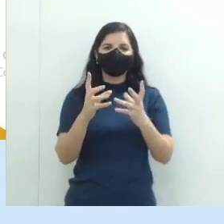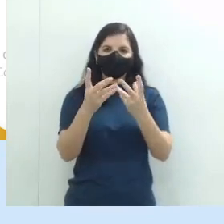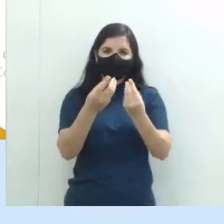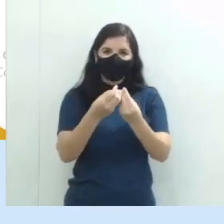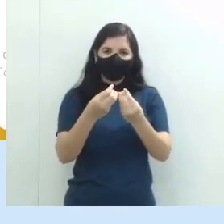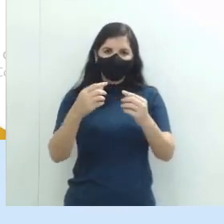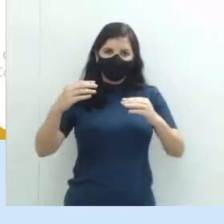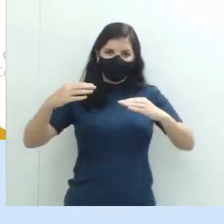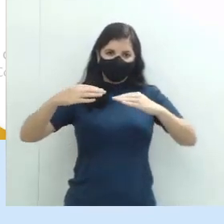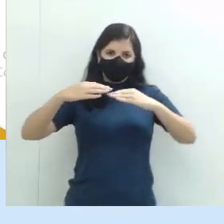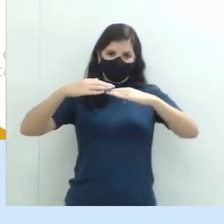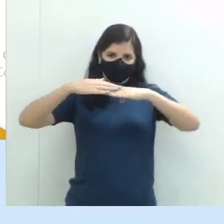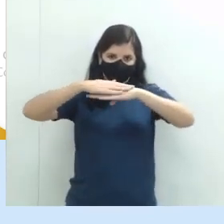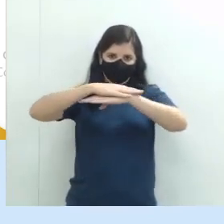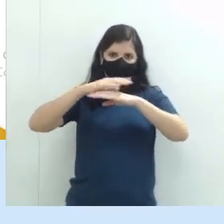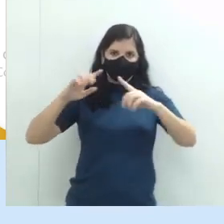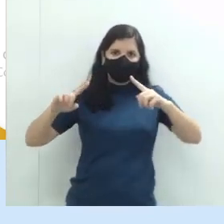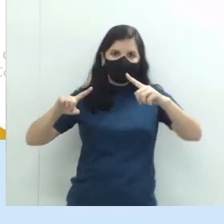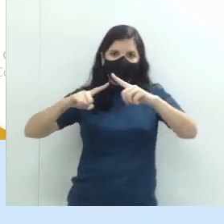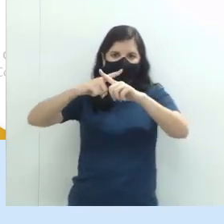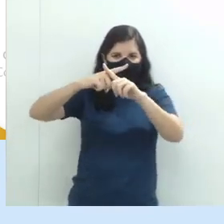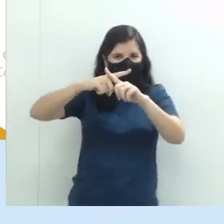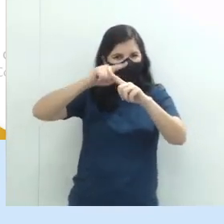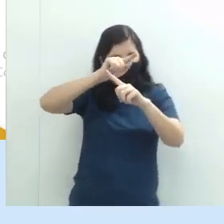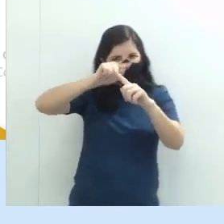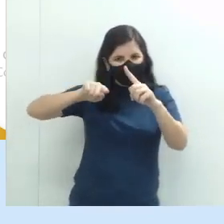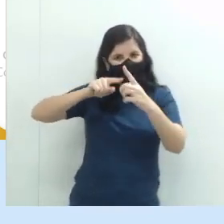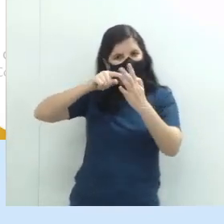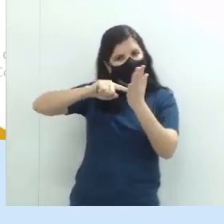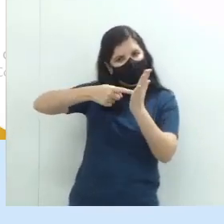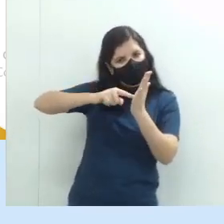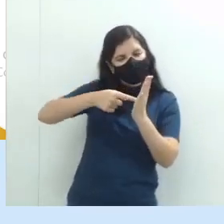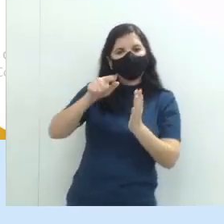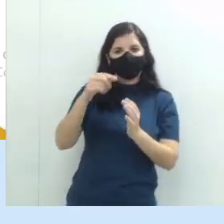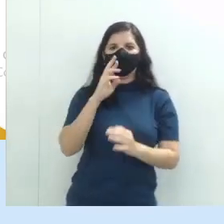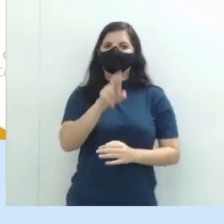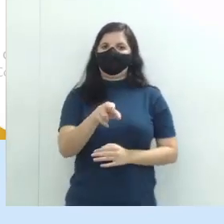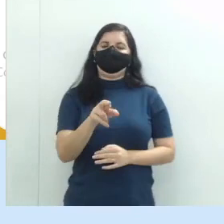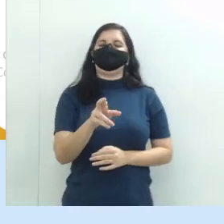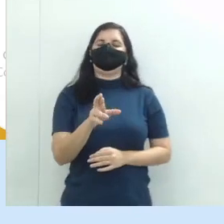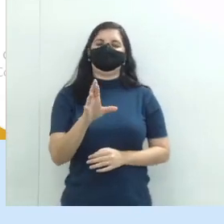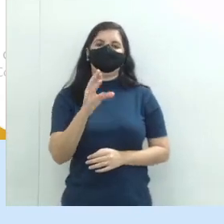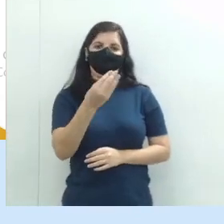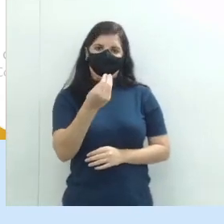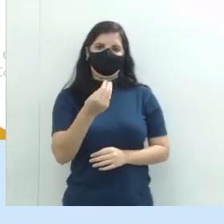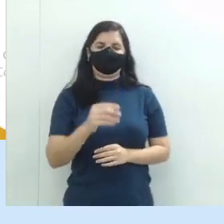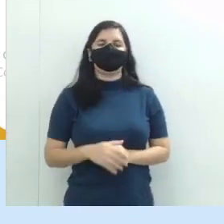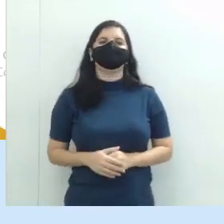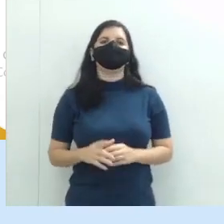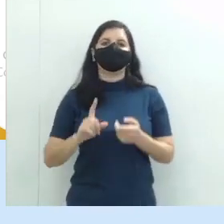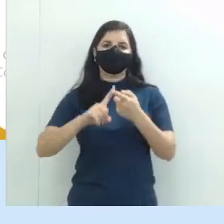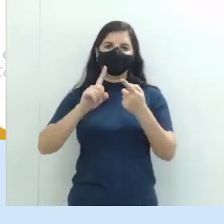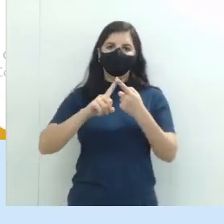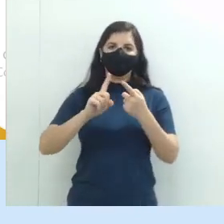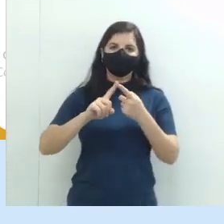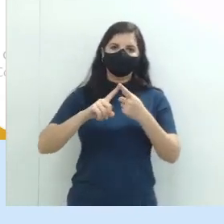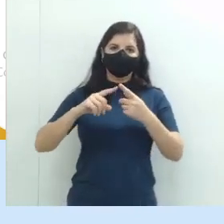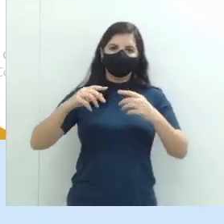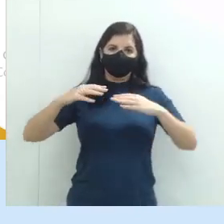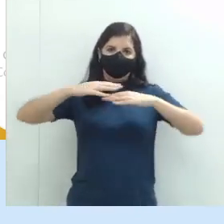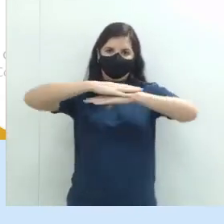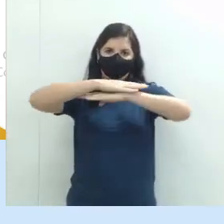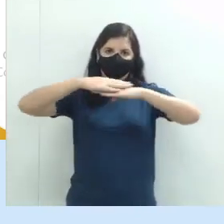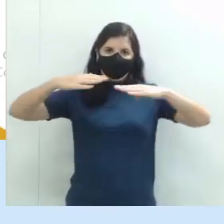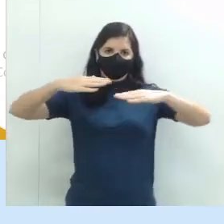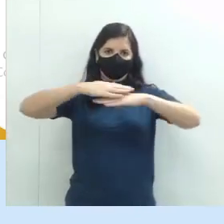quando elas se cruzam, aquele ponto do cruzamento é o ponto de solução das duas equações. Já vimos que elas paralelas